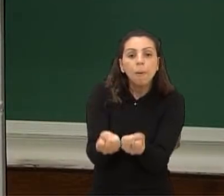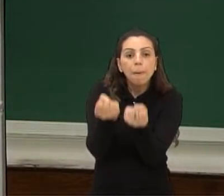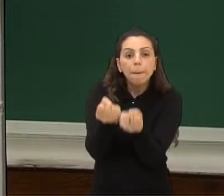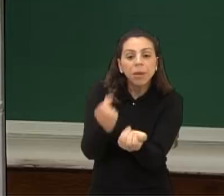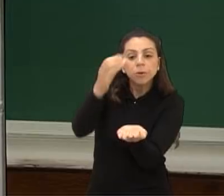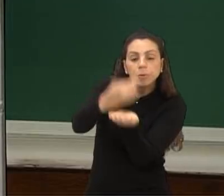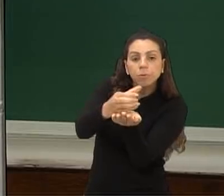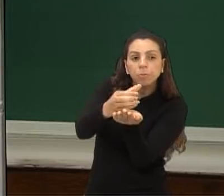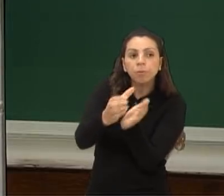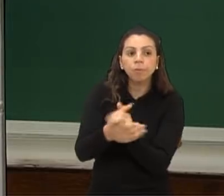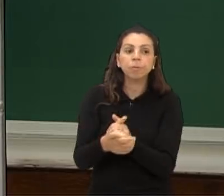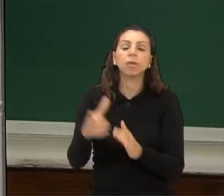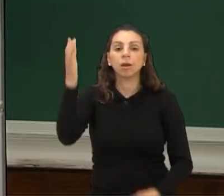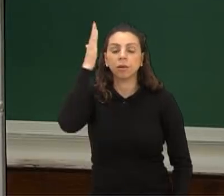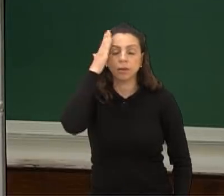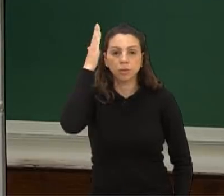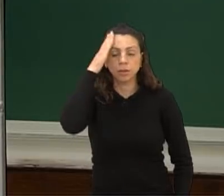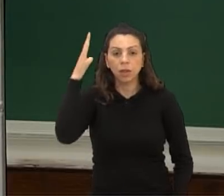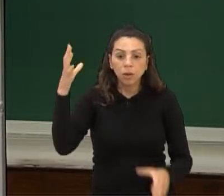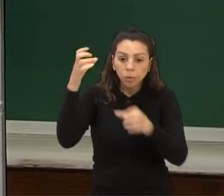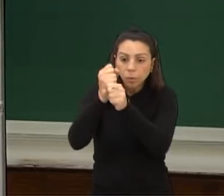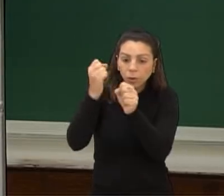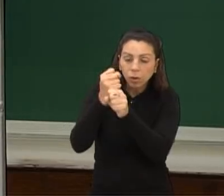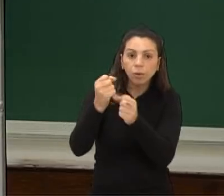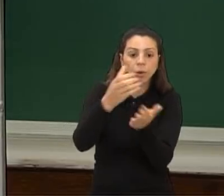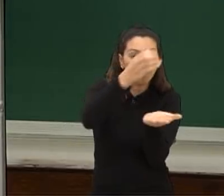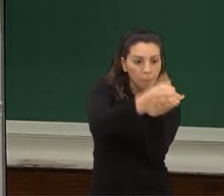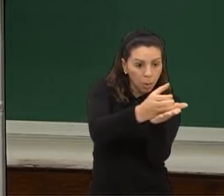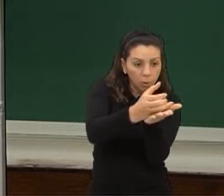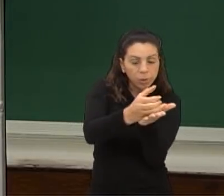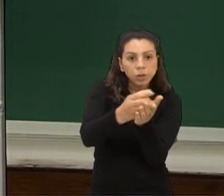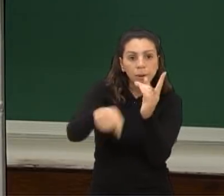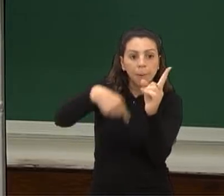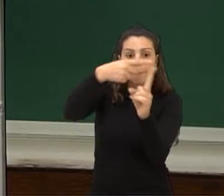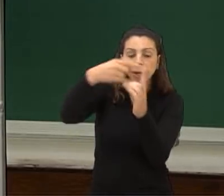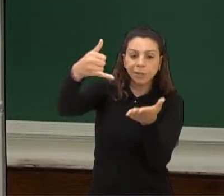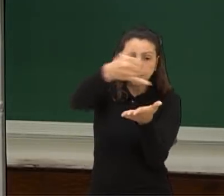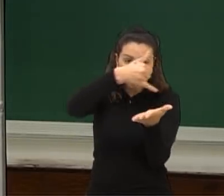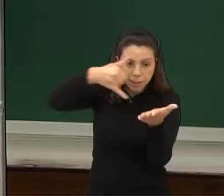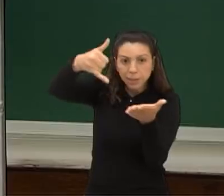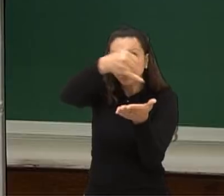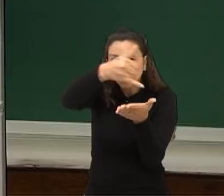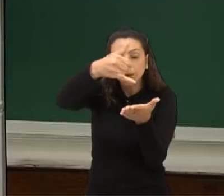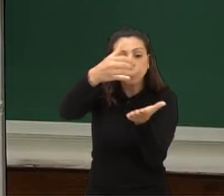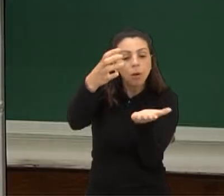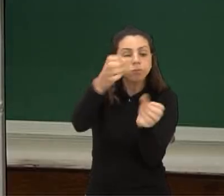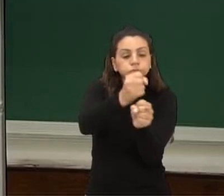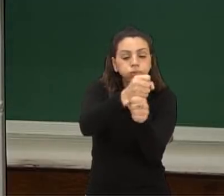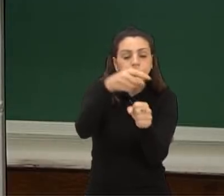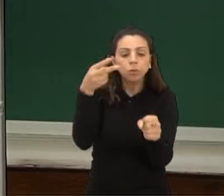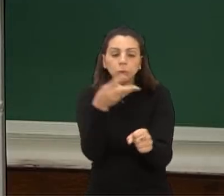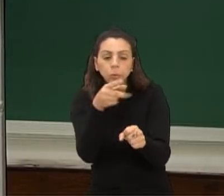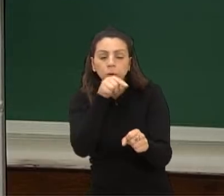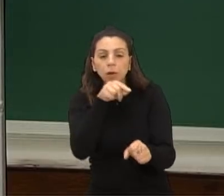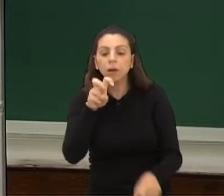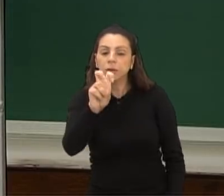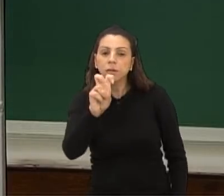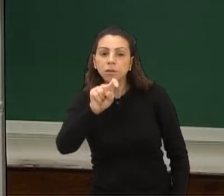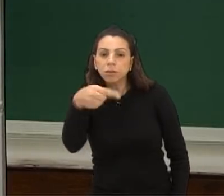Então, se eu sei que a quantidade total era de 4,5, o que a gente vai fazer agora? Descobrir a quantidade